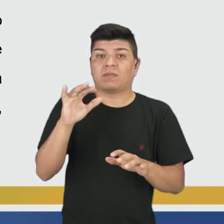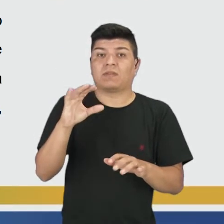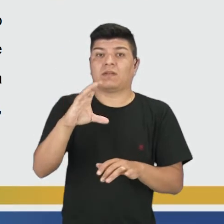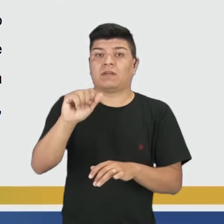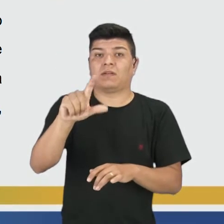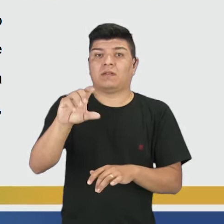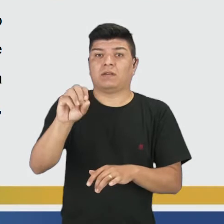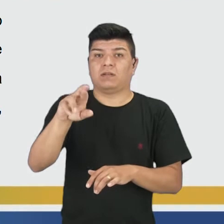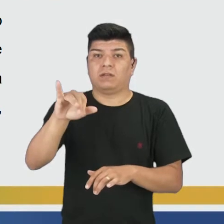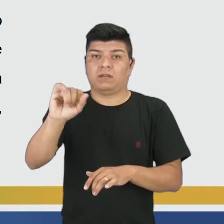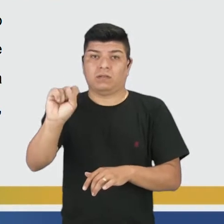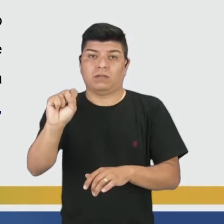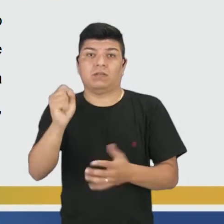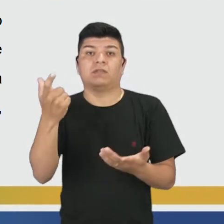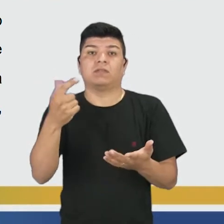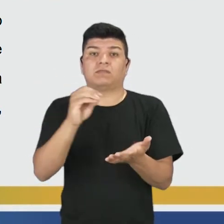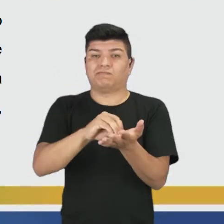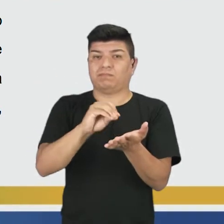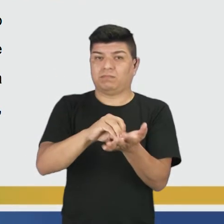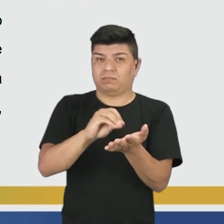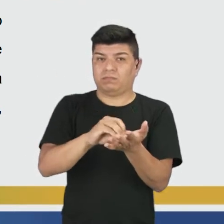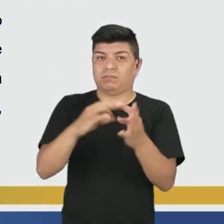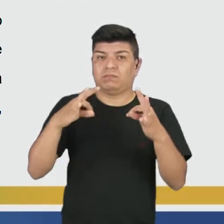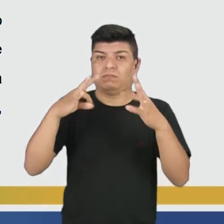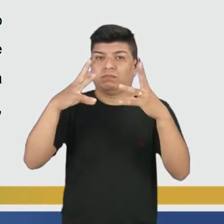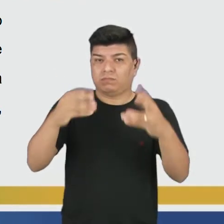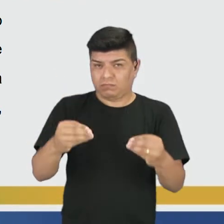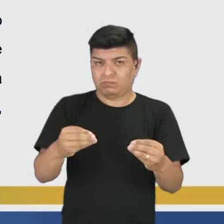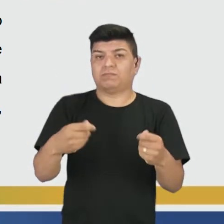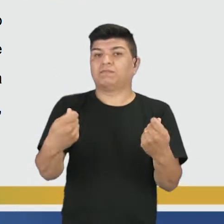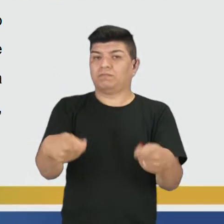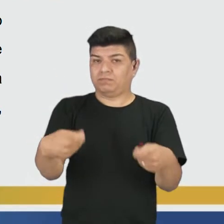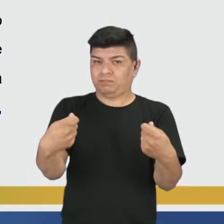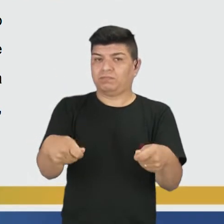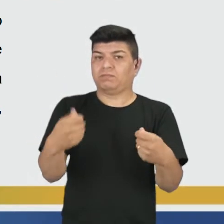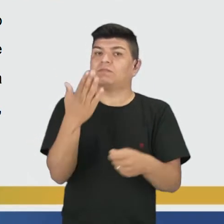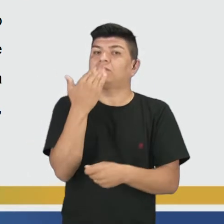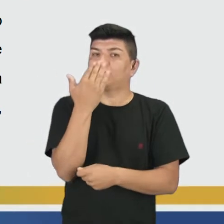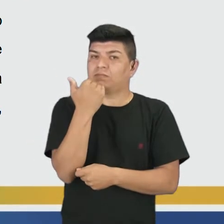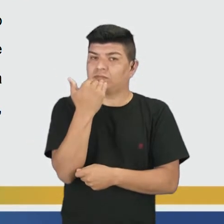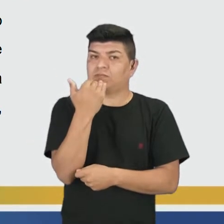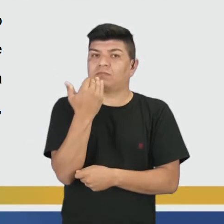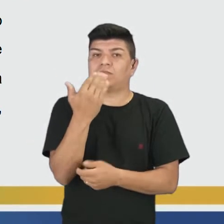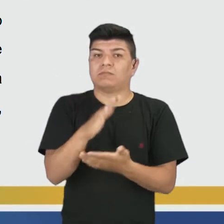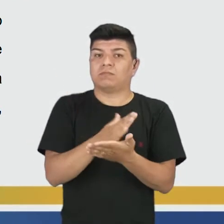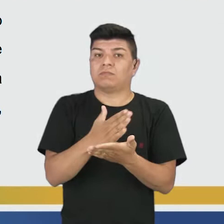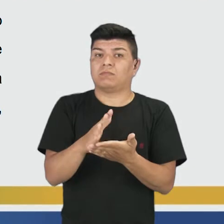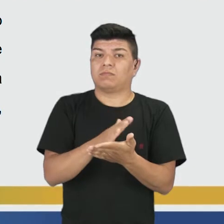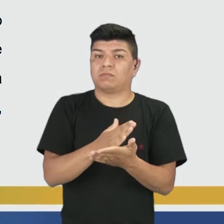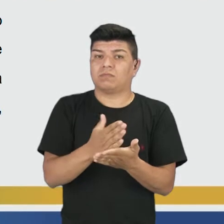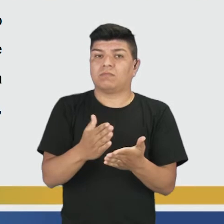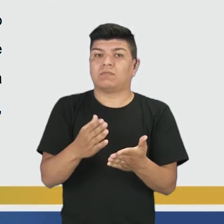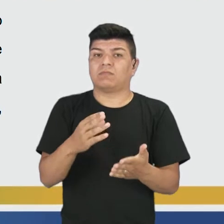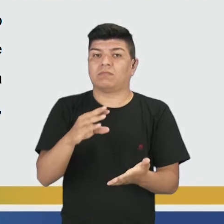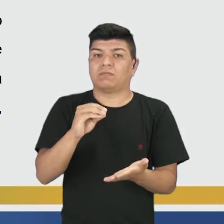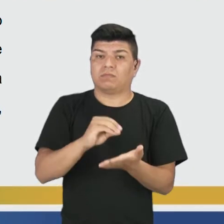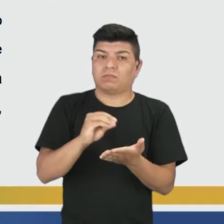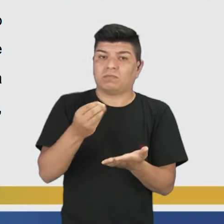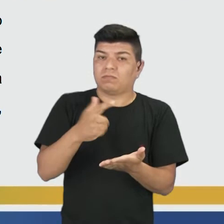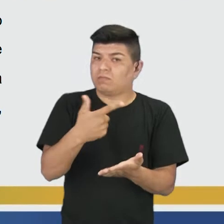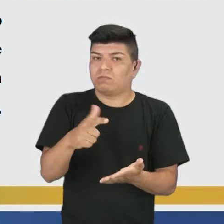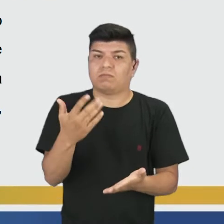calorias necessárias por faixa etária que todo ser humano deveria consumir. Muitos passam fome decorrente